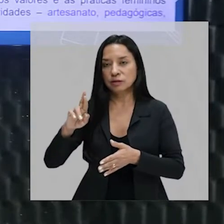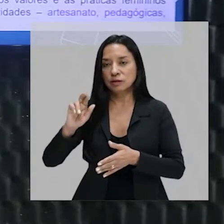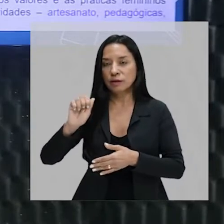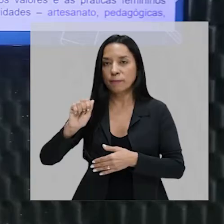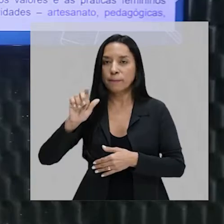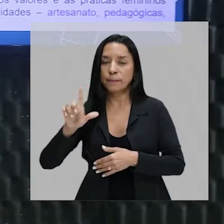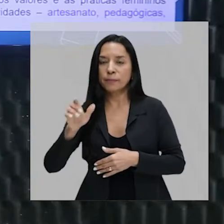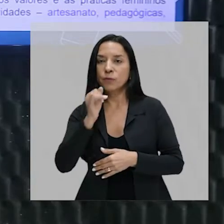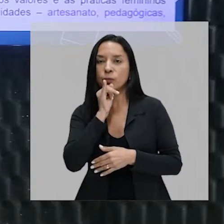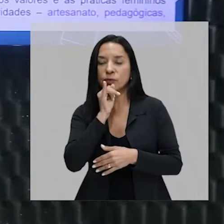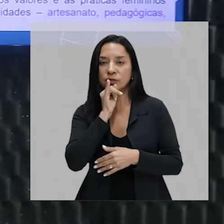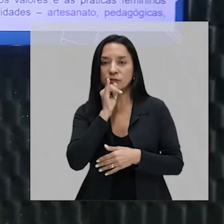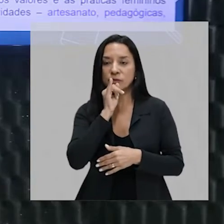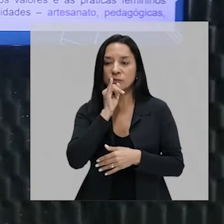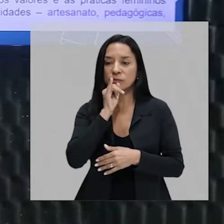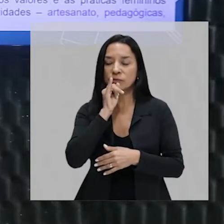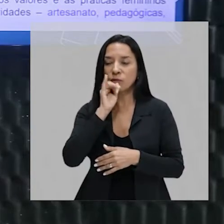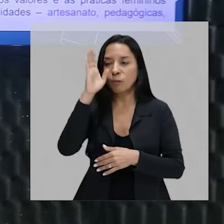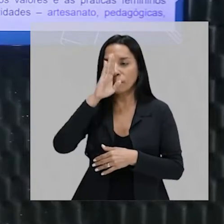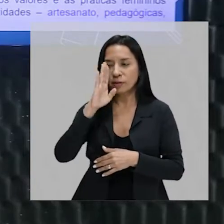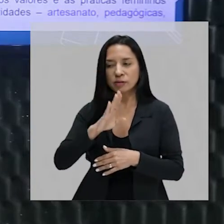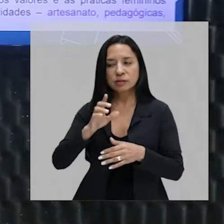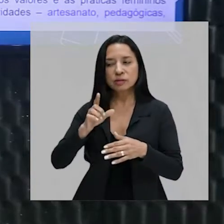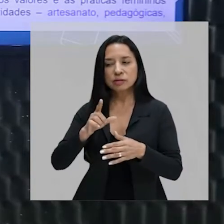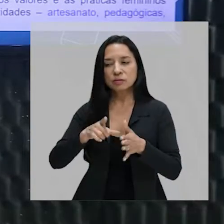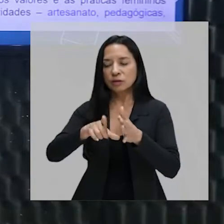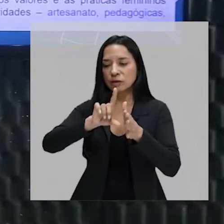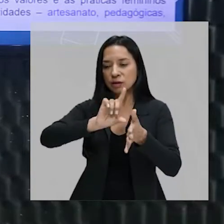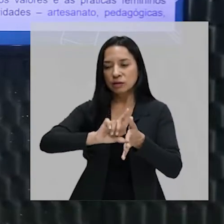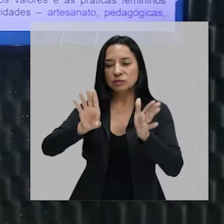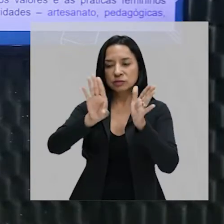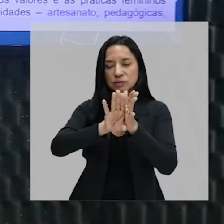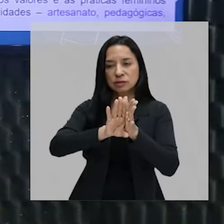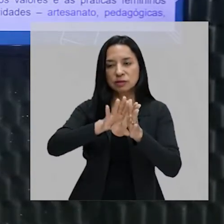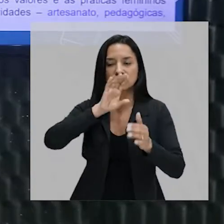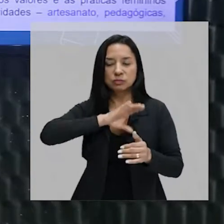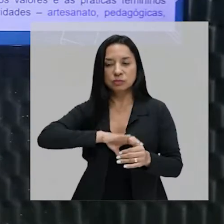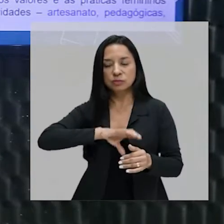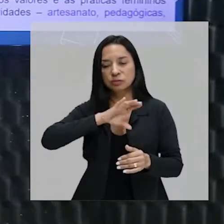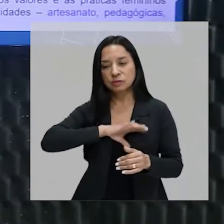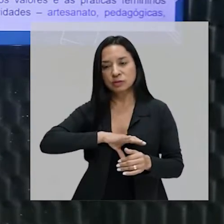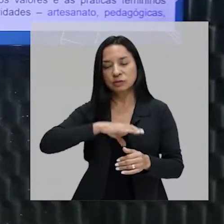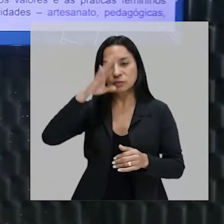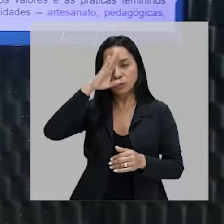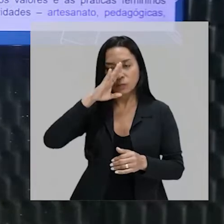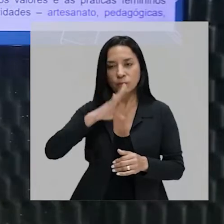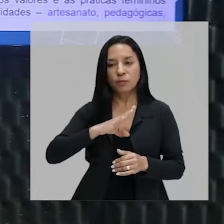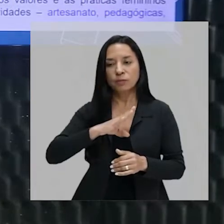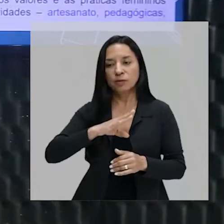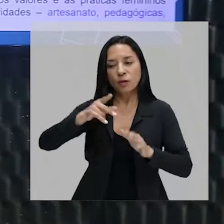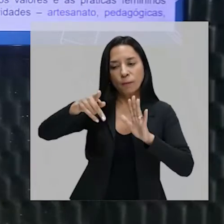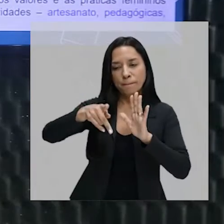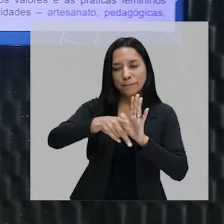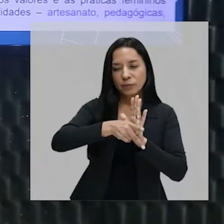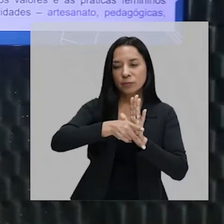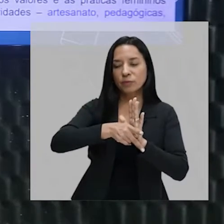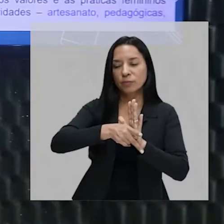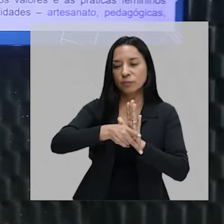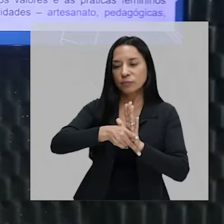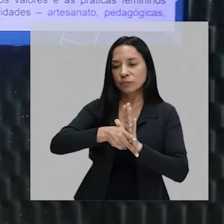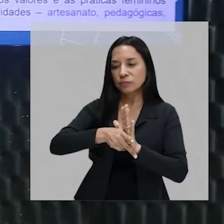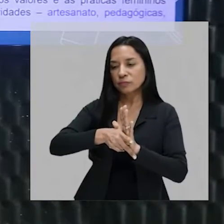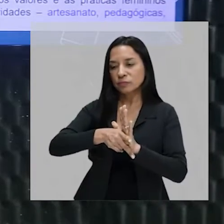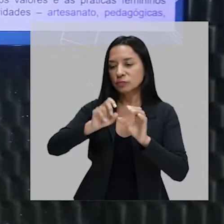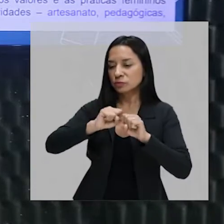o Brasil antes de Cabral antes da chegada dos portugueses no Brasil nativo era o